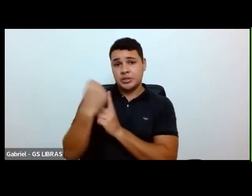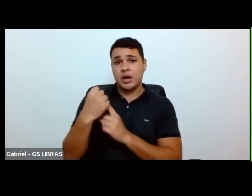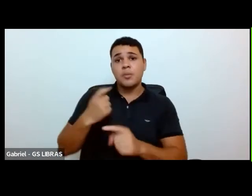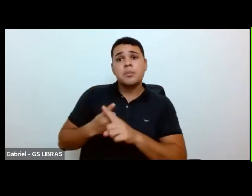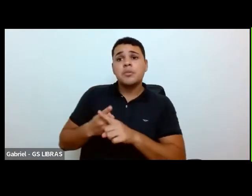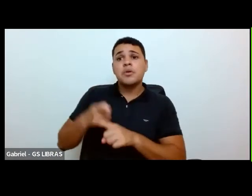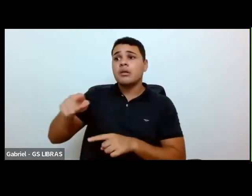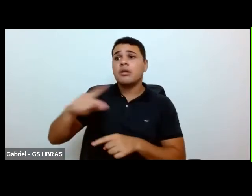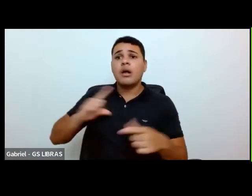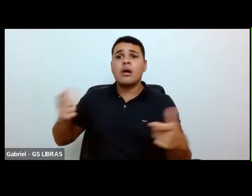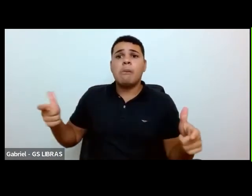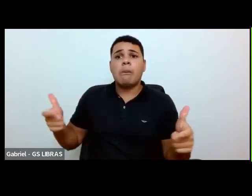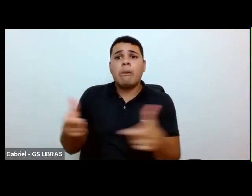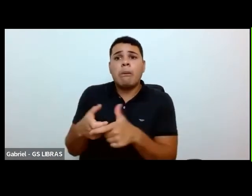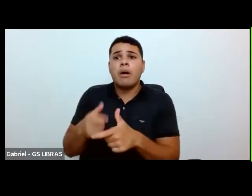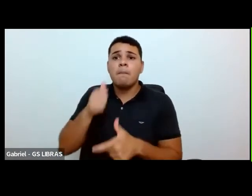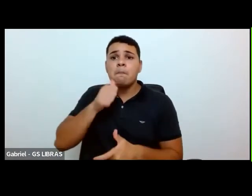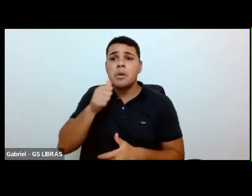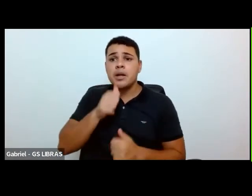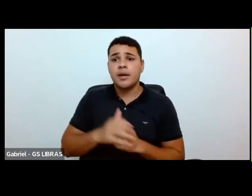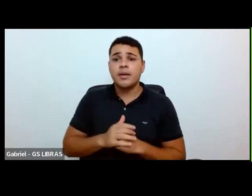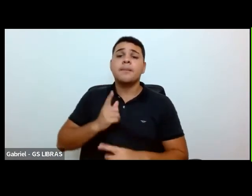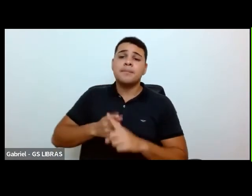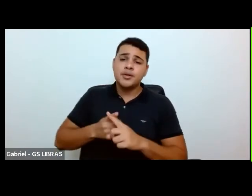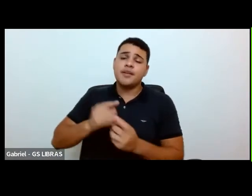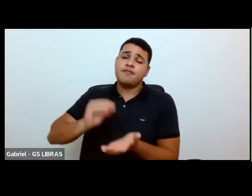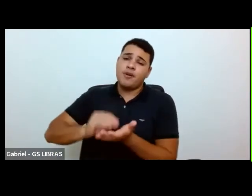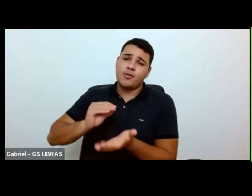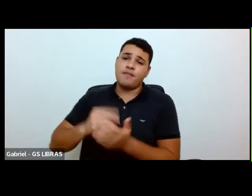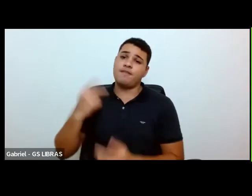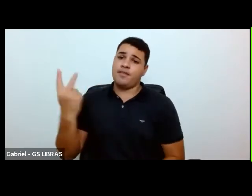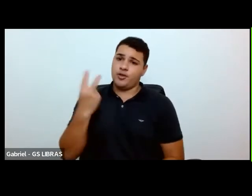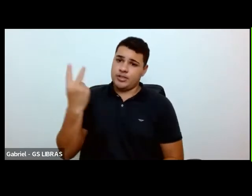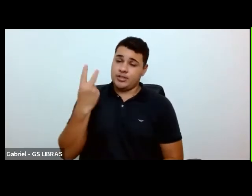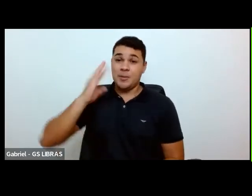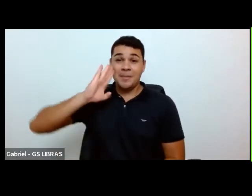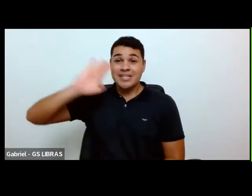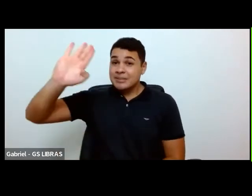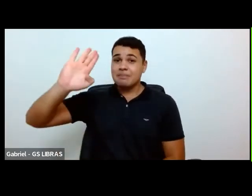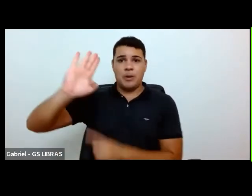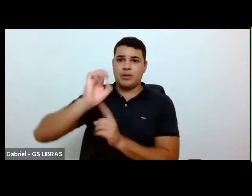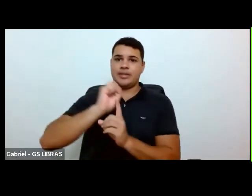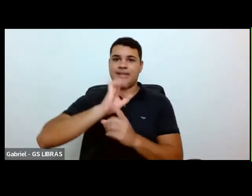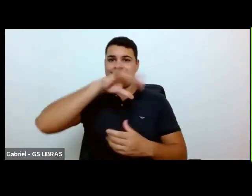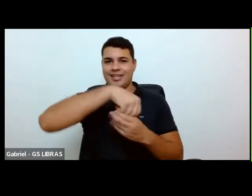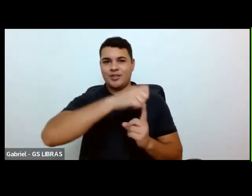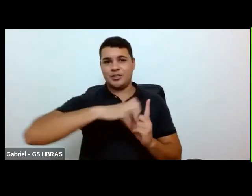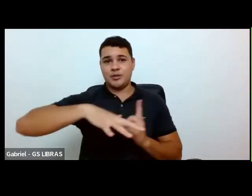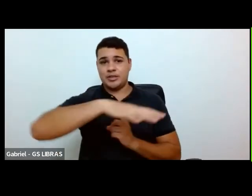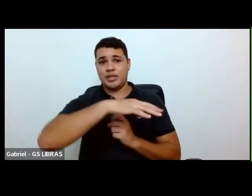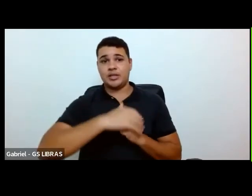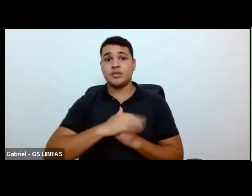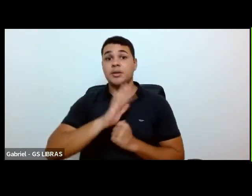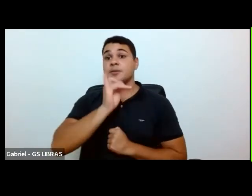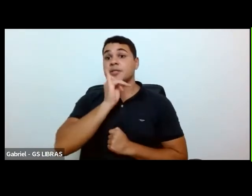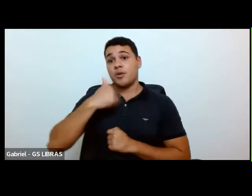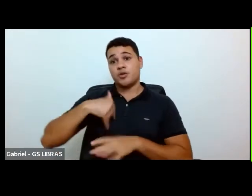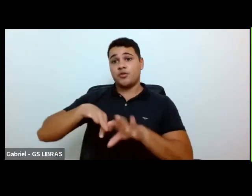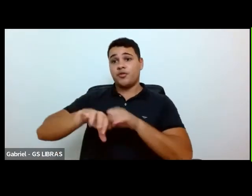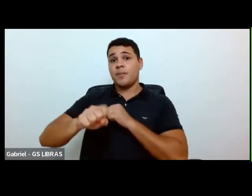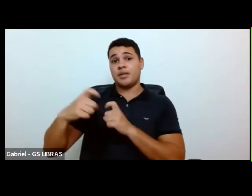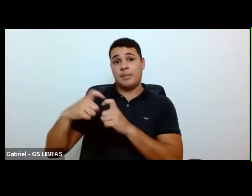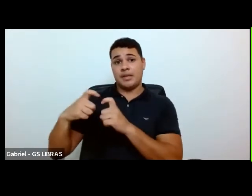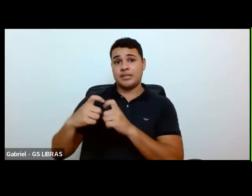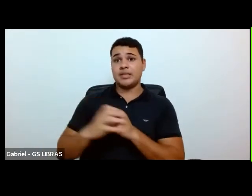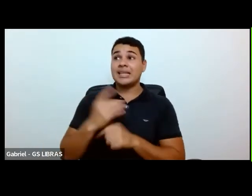porque é onde estava menor valorização social e financeira, né? Então, se você olhar o perfil, eu sou formada em medicina, né? Quando eu me